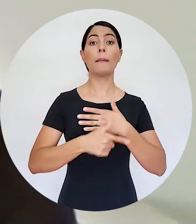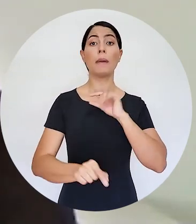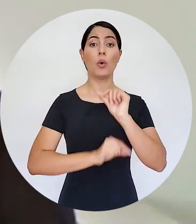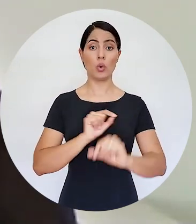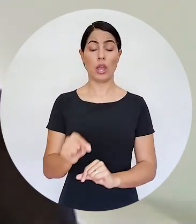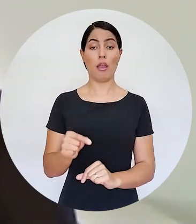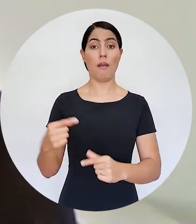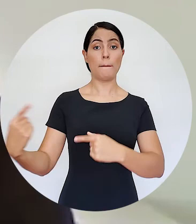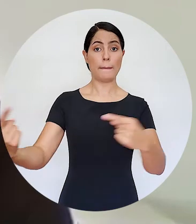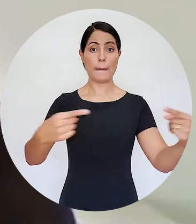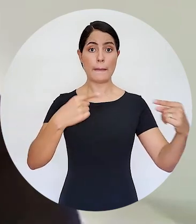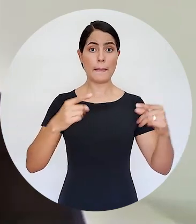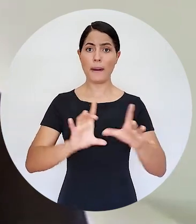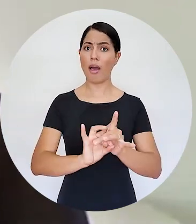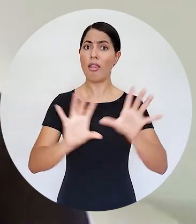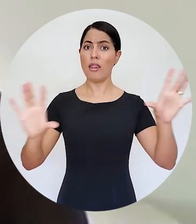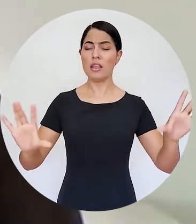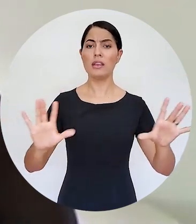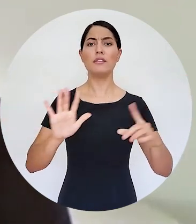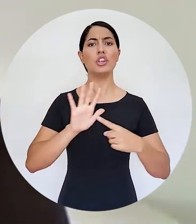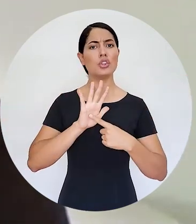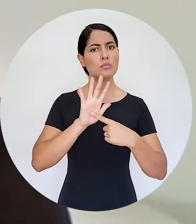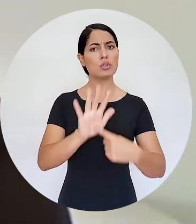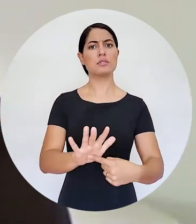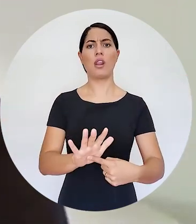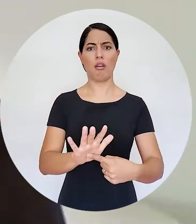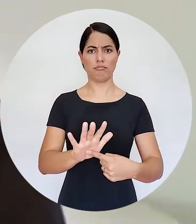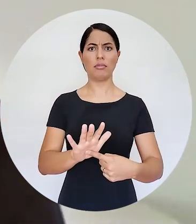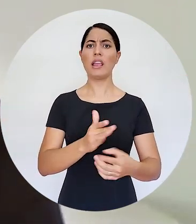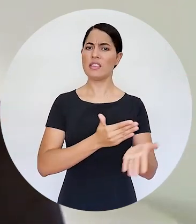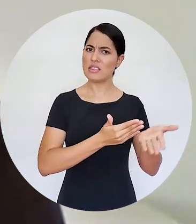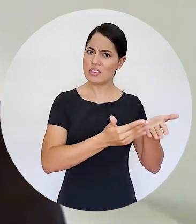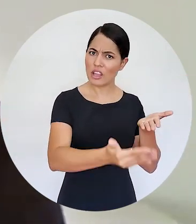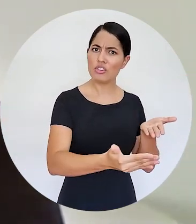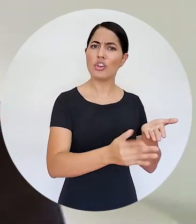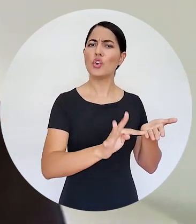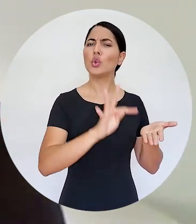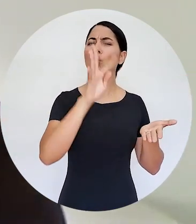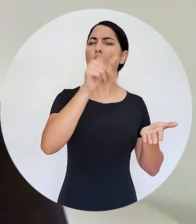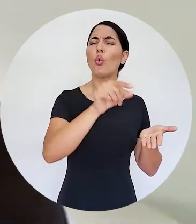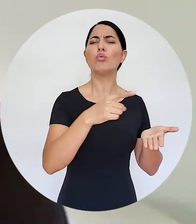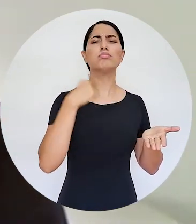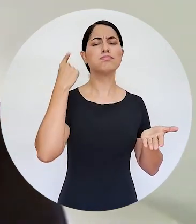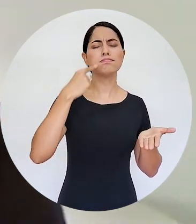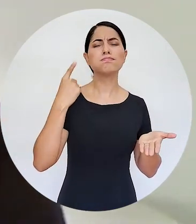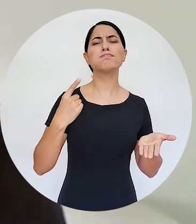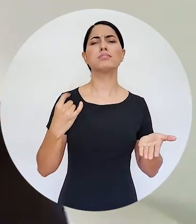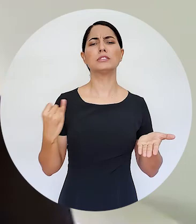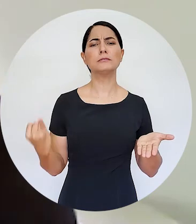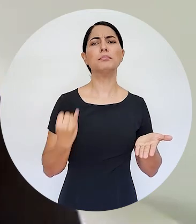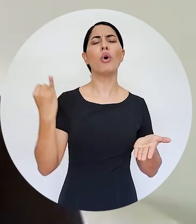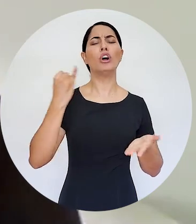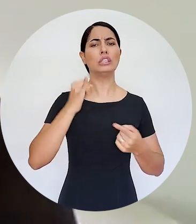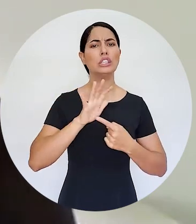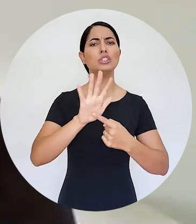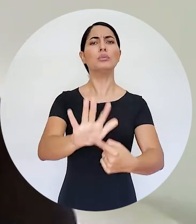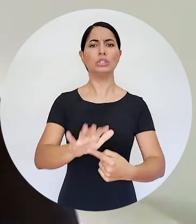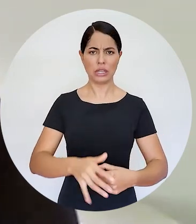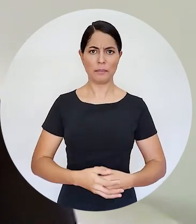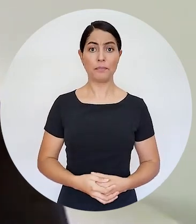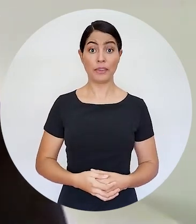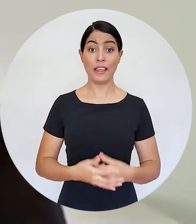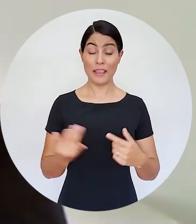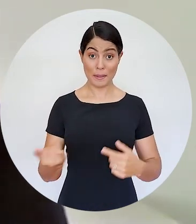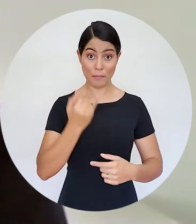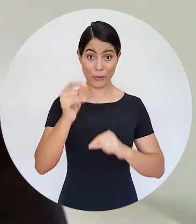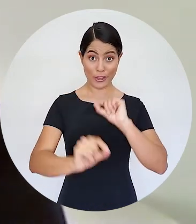aberto demonstrar o que é feito o que tem sido feito as ações as iniciativas estão sendo feitas em prol da advocacia e é muito